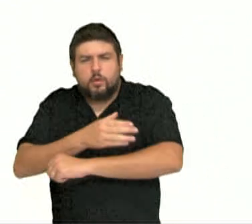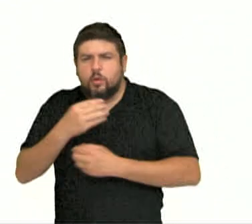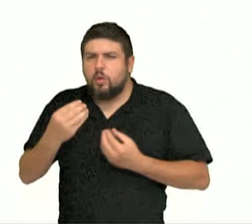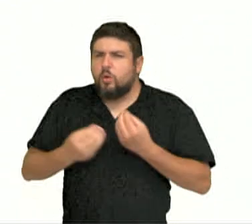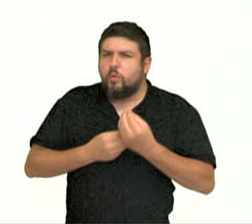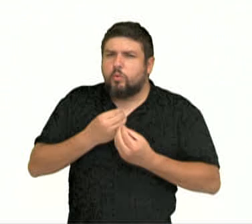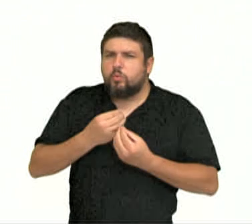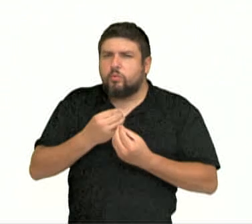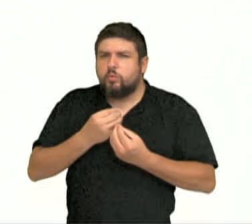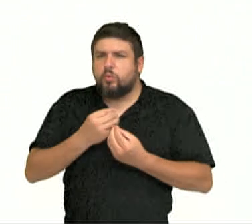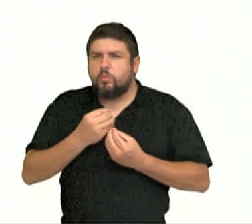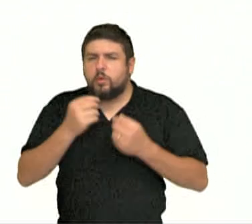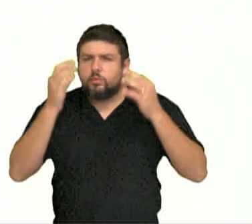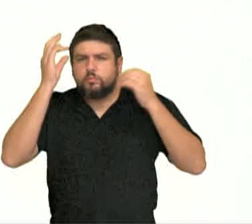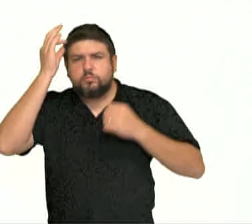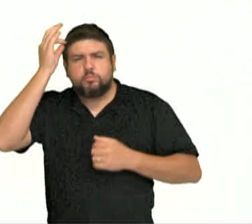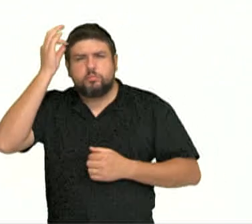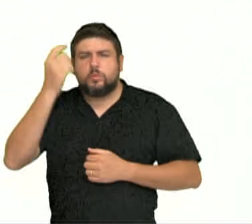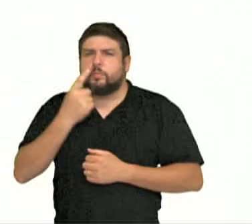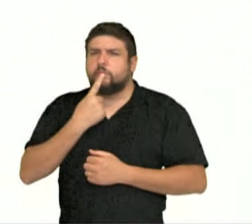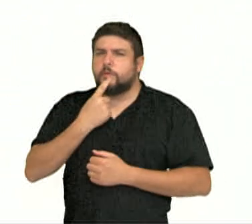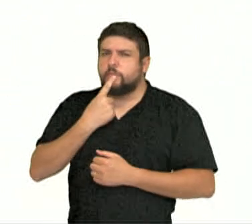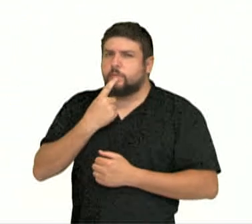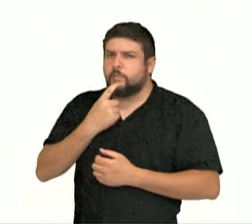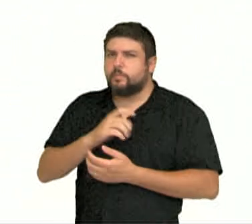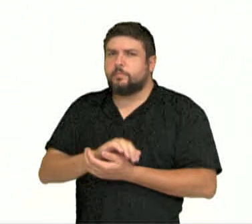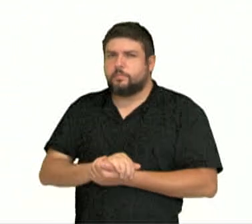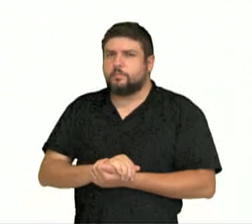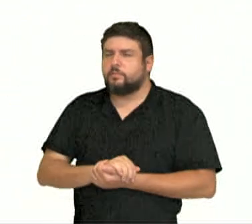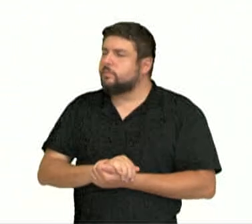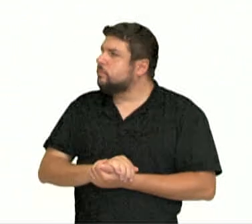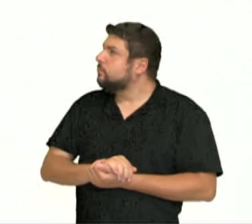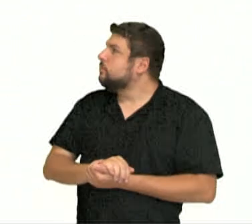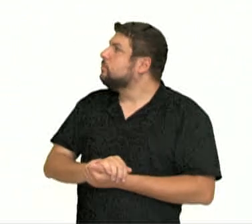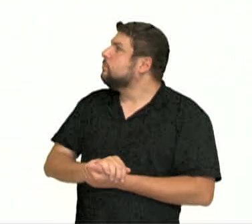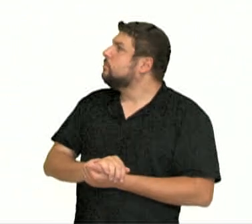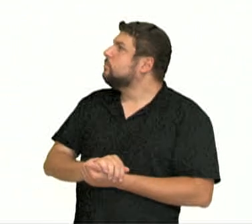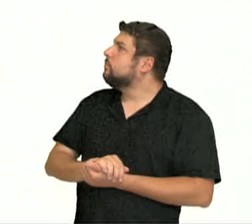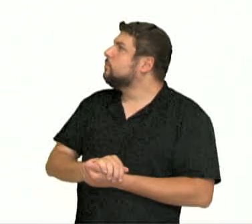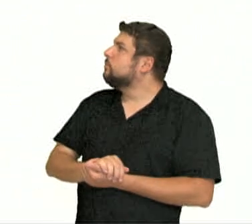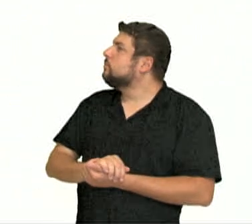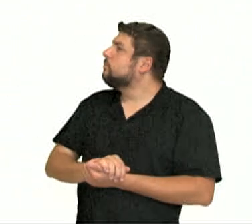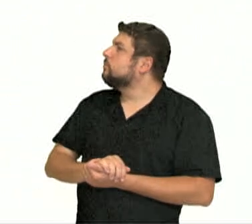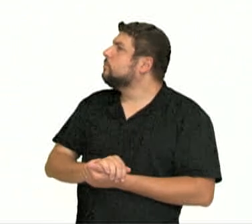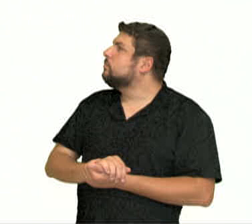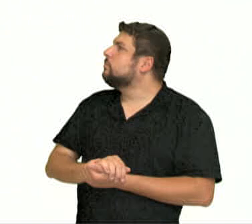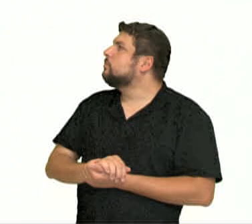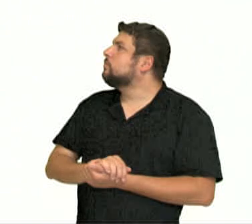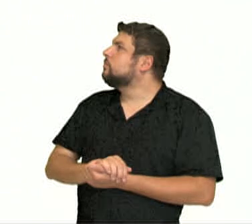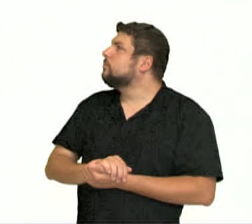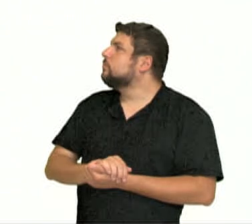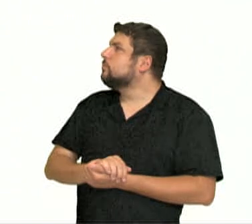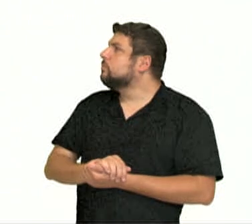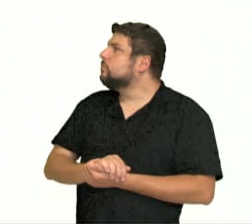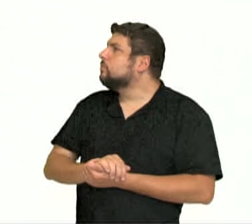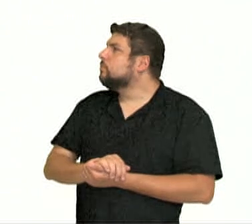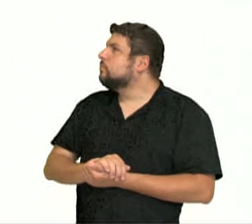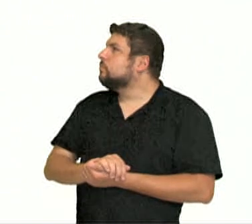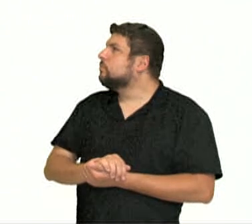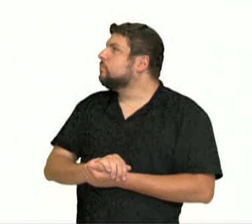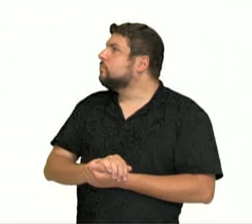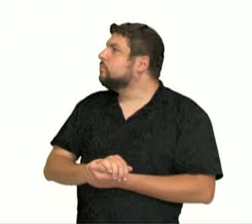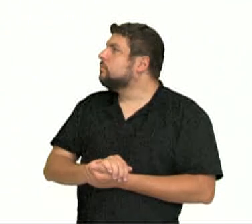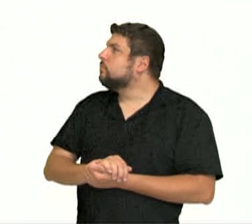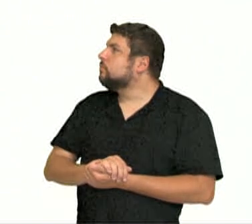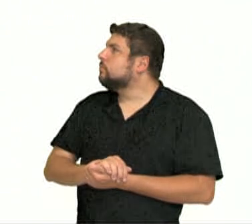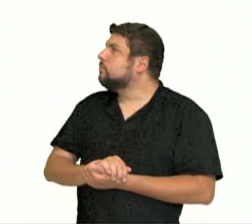Los pelirrojos han sufrido muchas persecuciones a lo largo de la historia, especialmente en la Edad